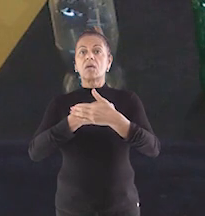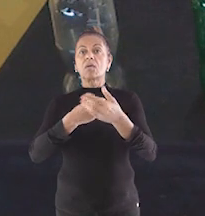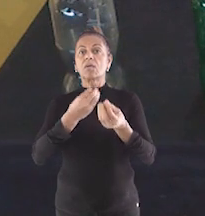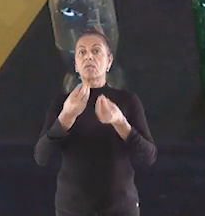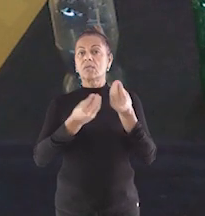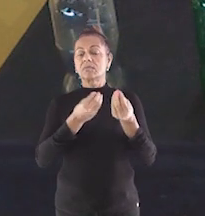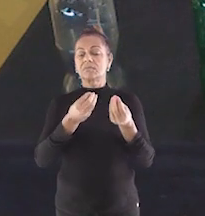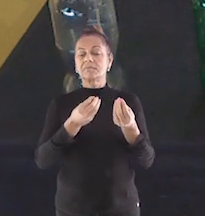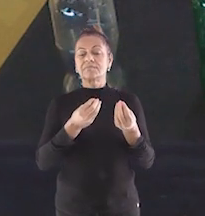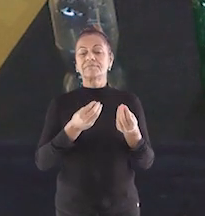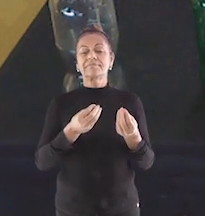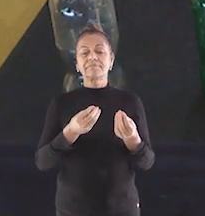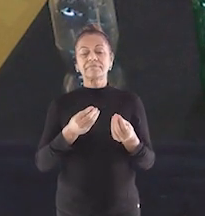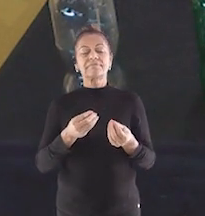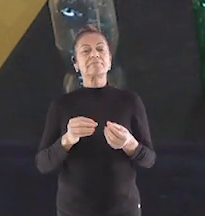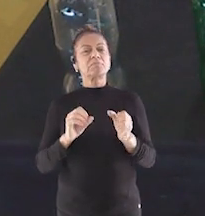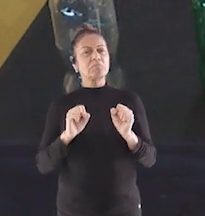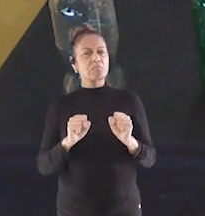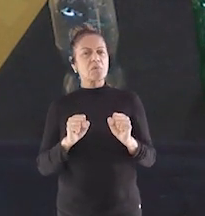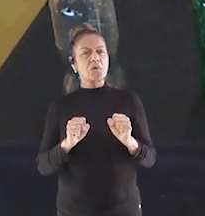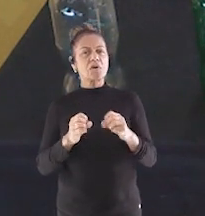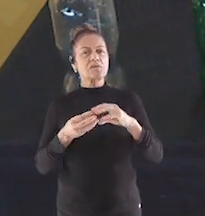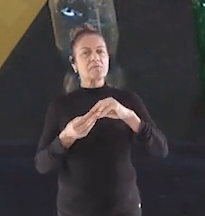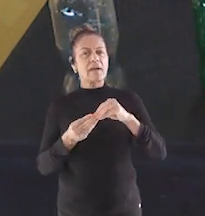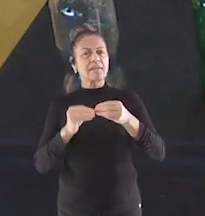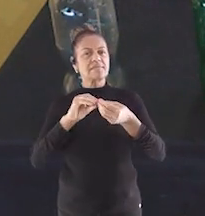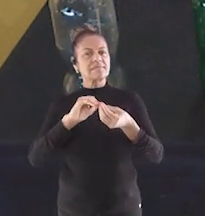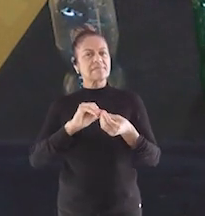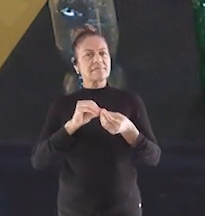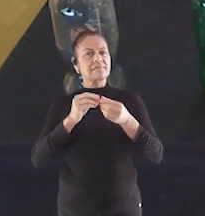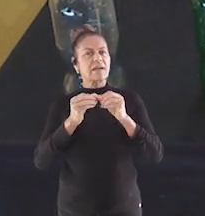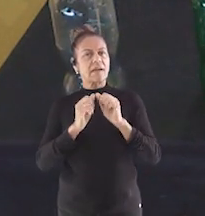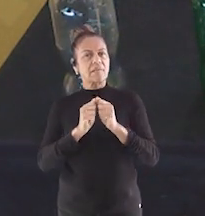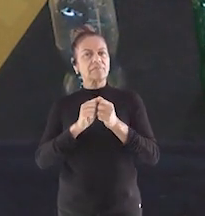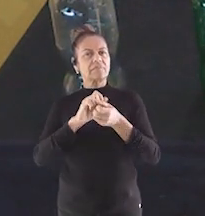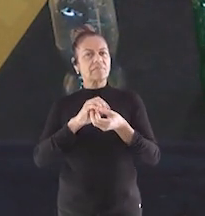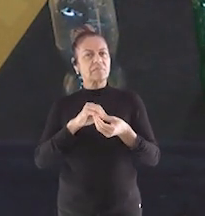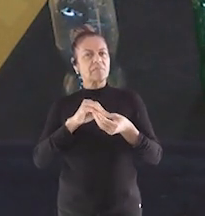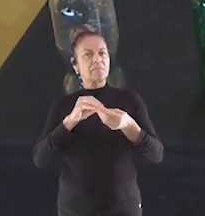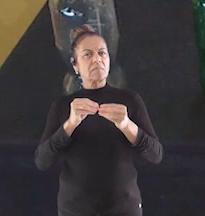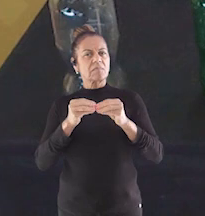ou ainda massinha de modelar, que você pode fazer em casa mesmo.